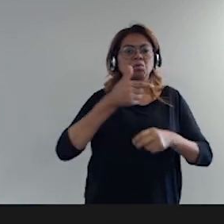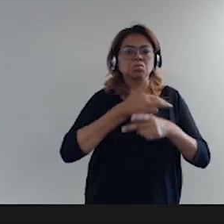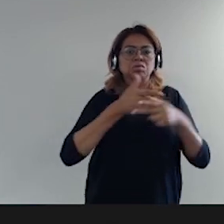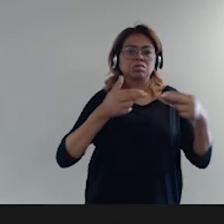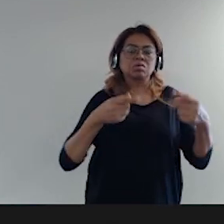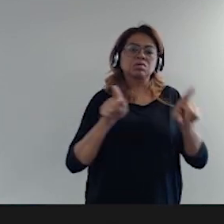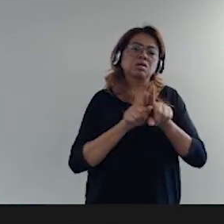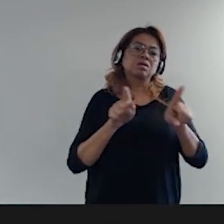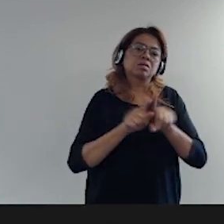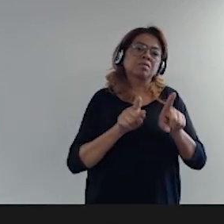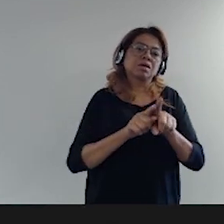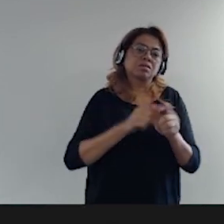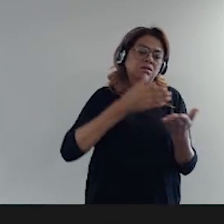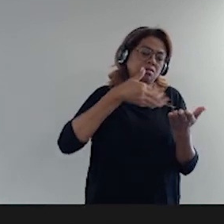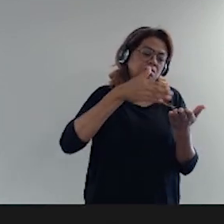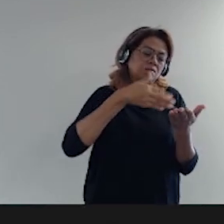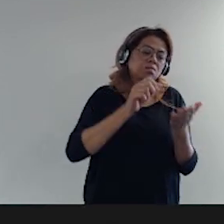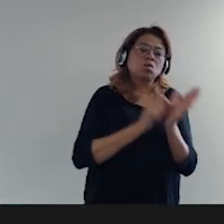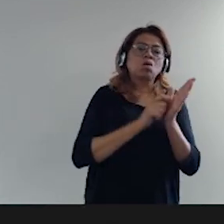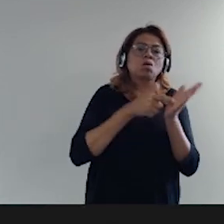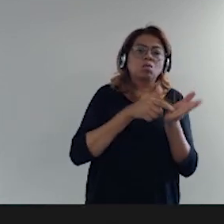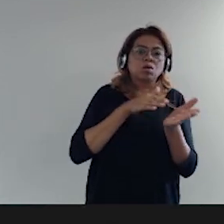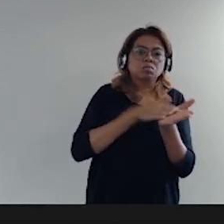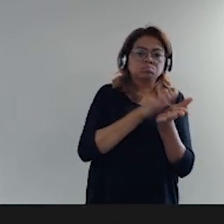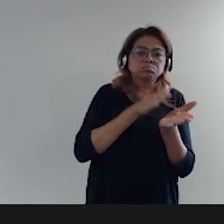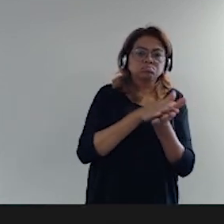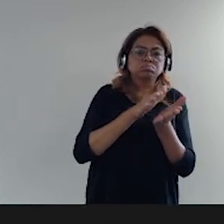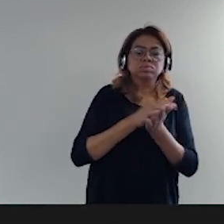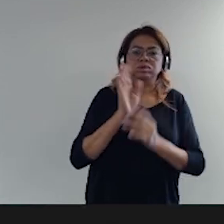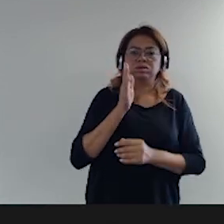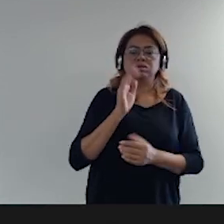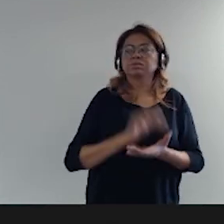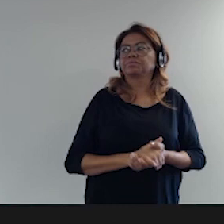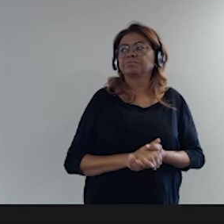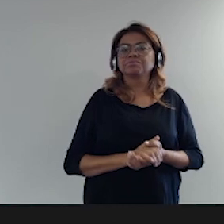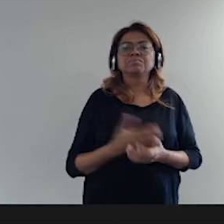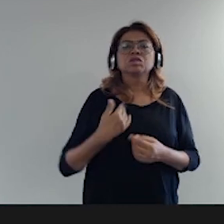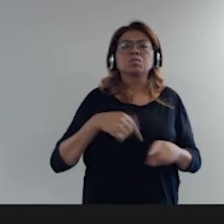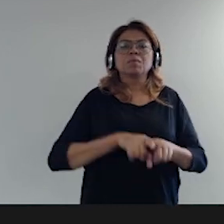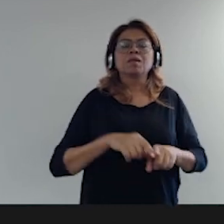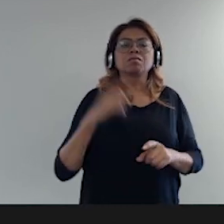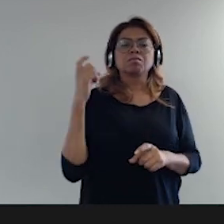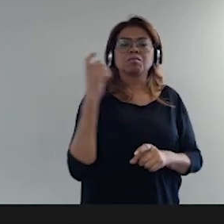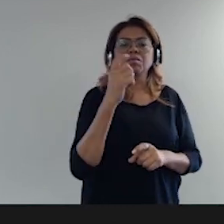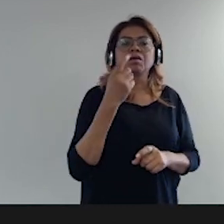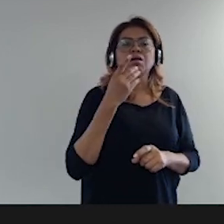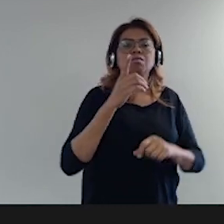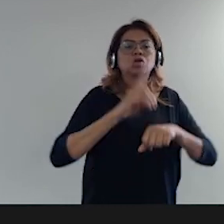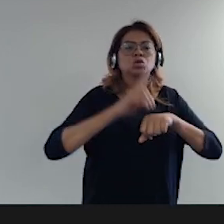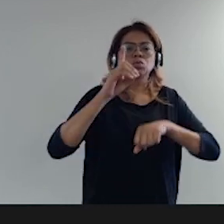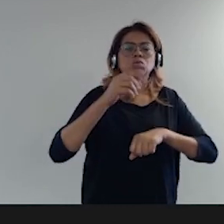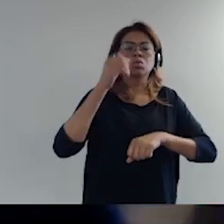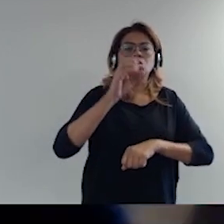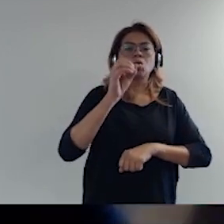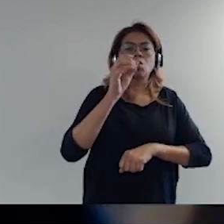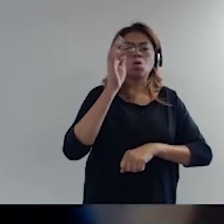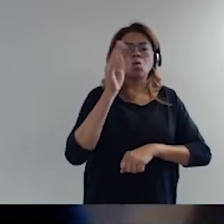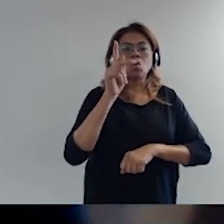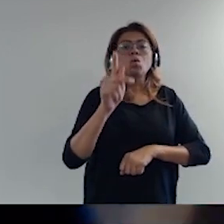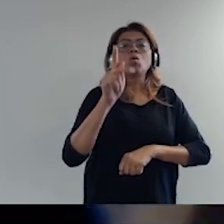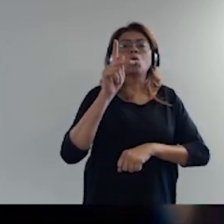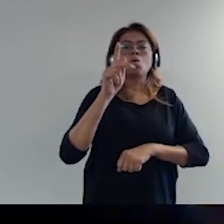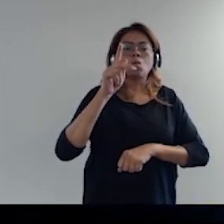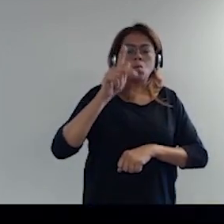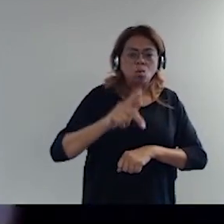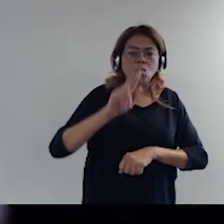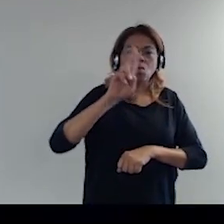Ele também é autor de várias publicações. Com a palavra, o doutor Ofir. Bem, boa tarde a